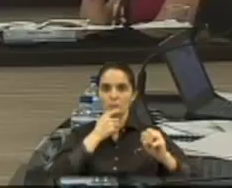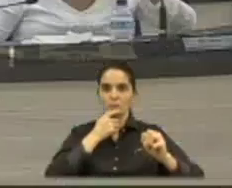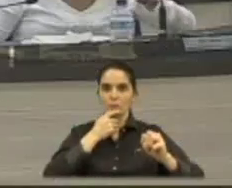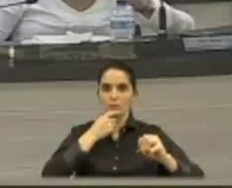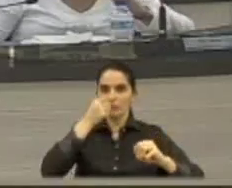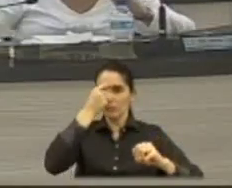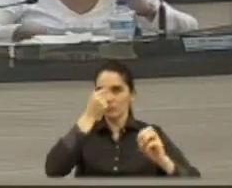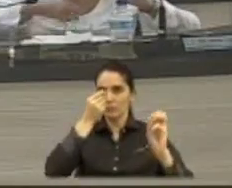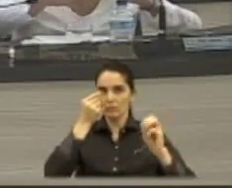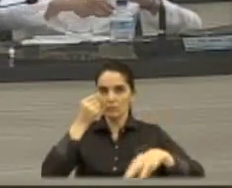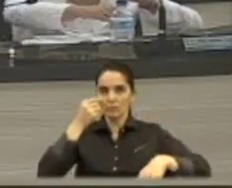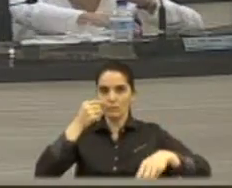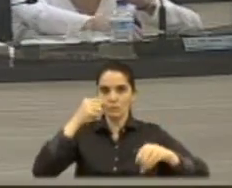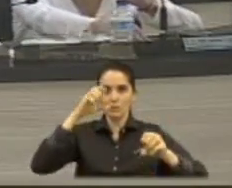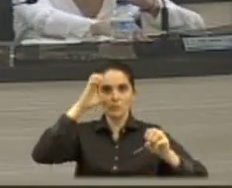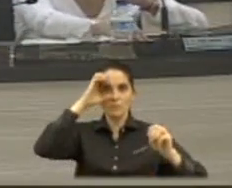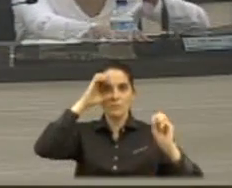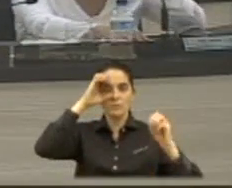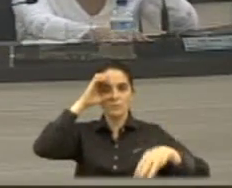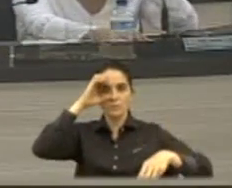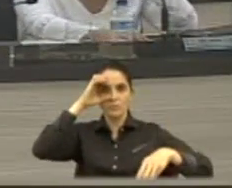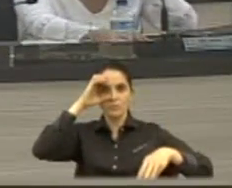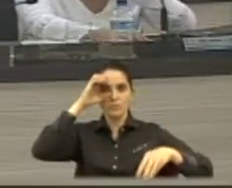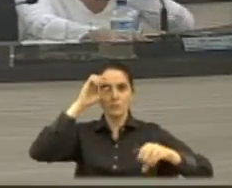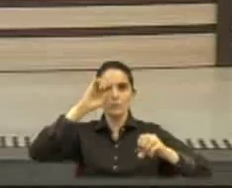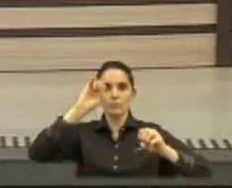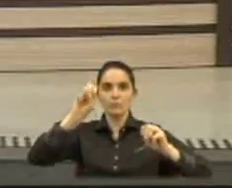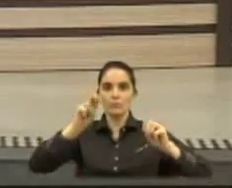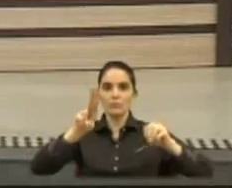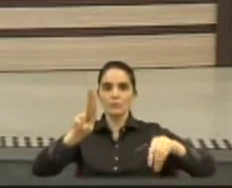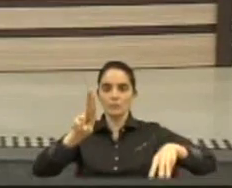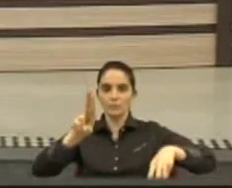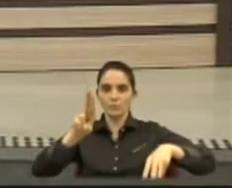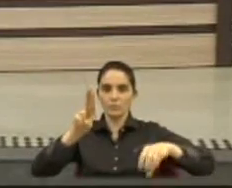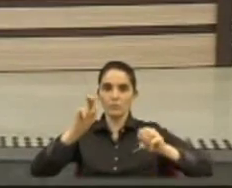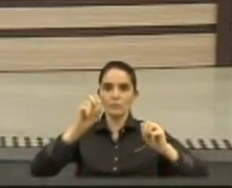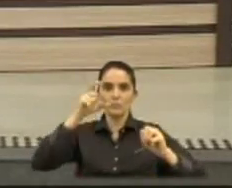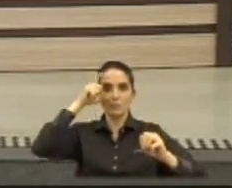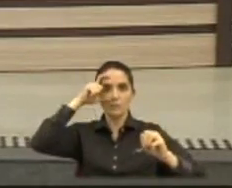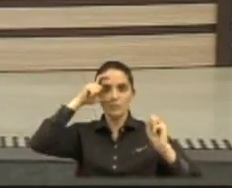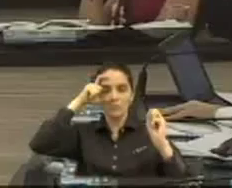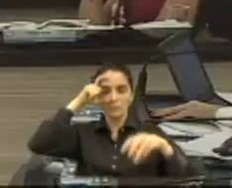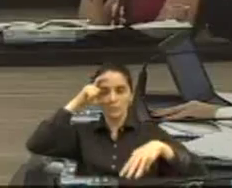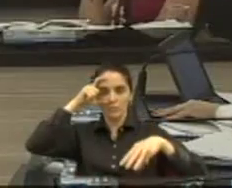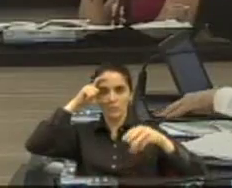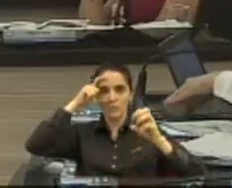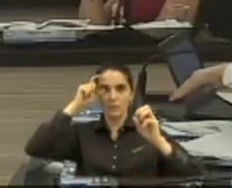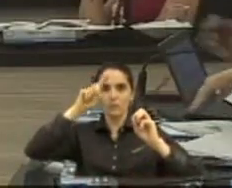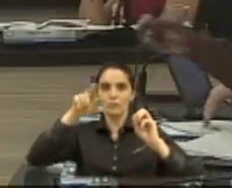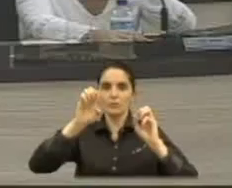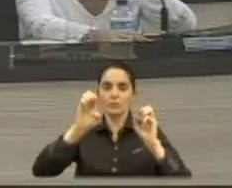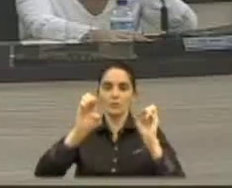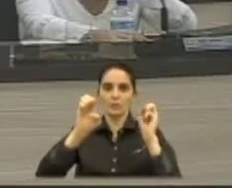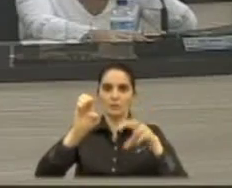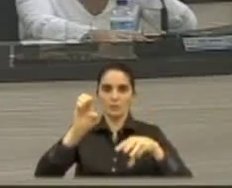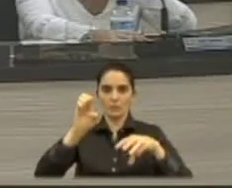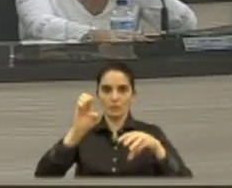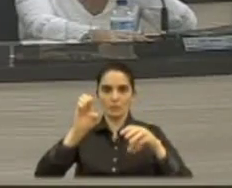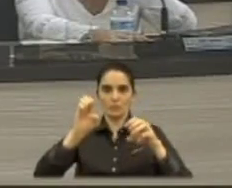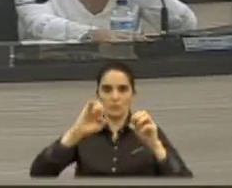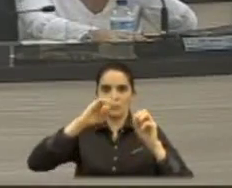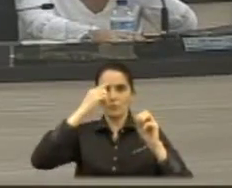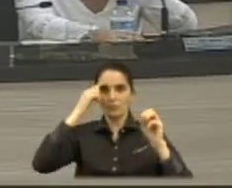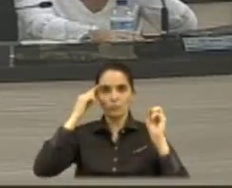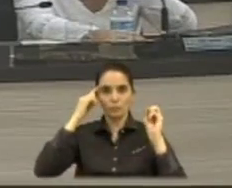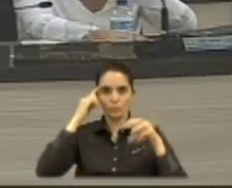Jorge de Freitas. Sim. José Couto de Jesus. Sim. José Eduardo Monteiro Júnior. Sim. José Farid Zaine. Sim. Zé Damix. Sim.